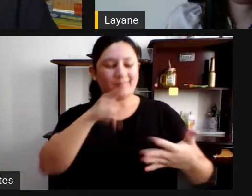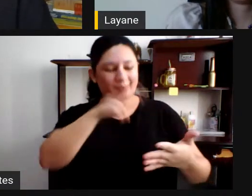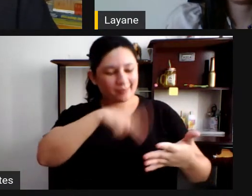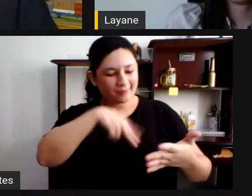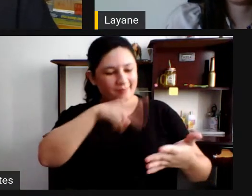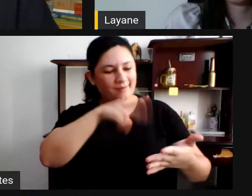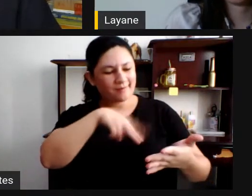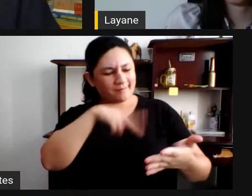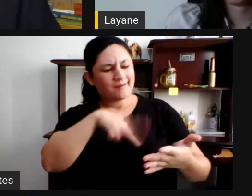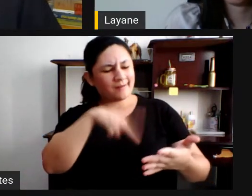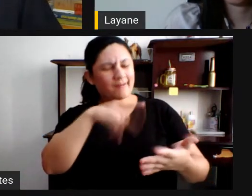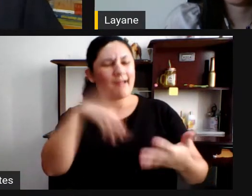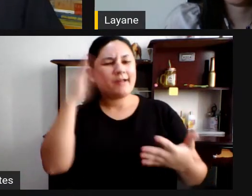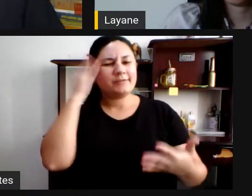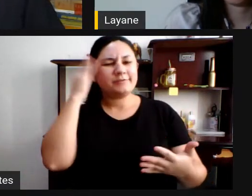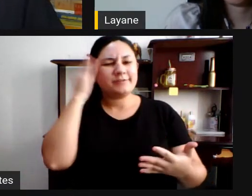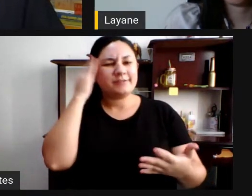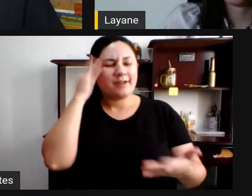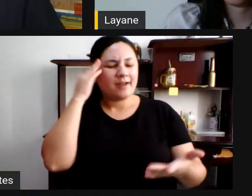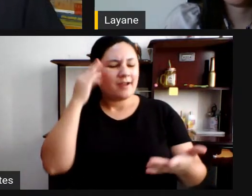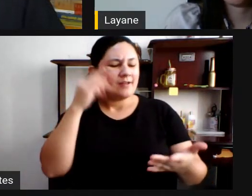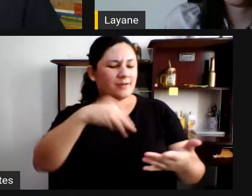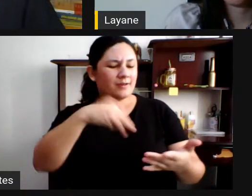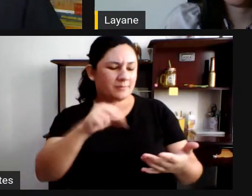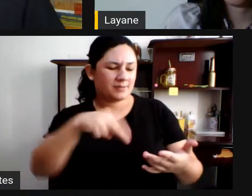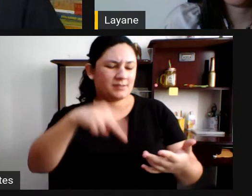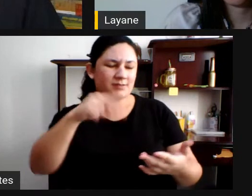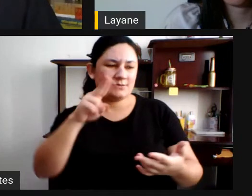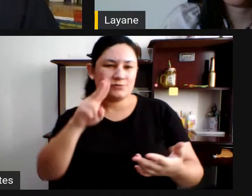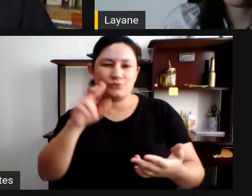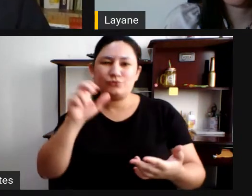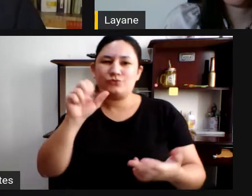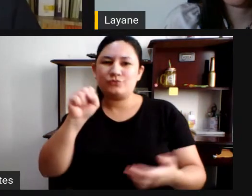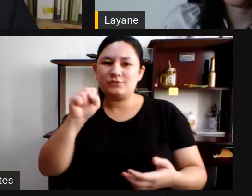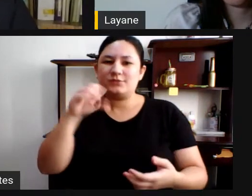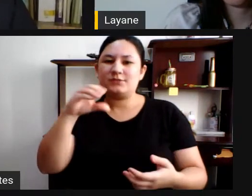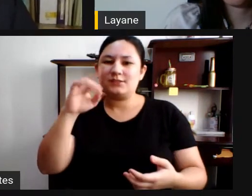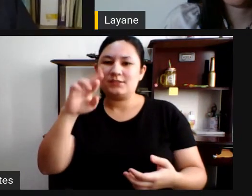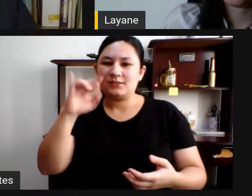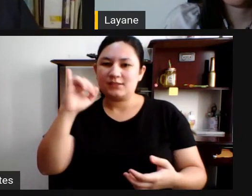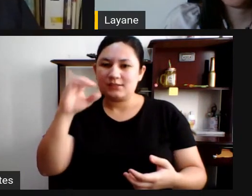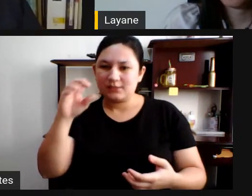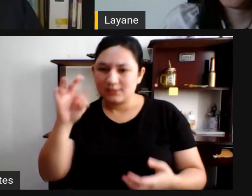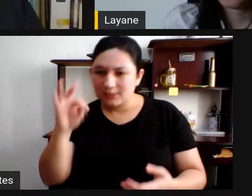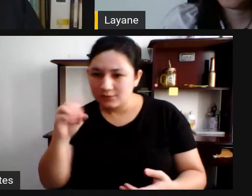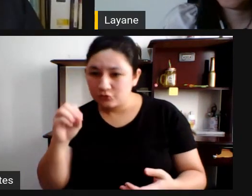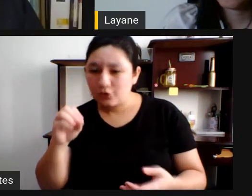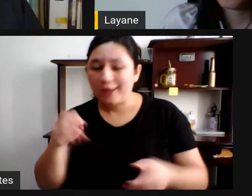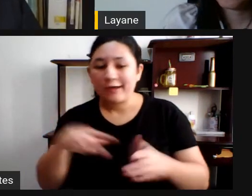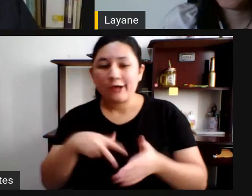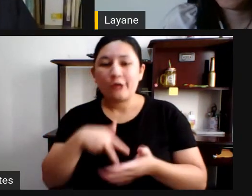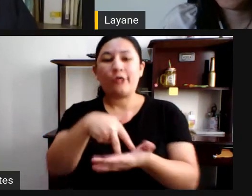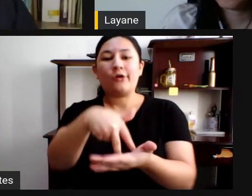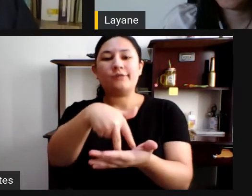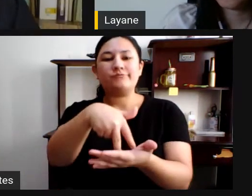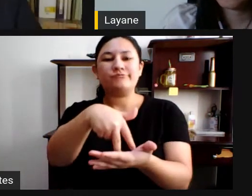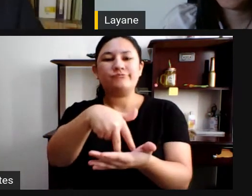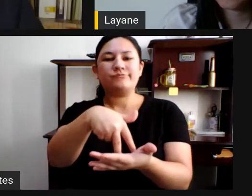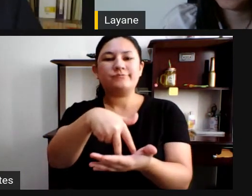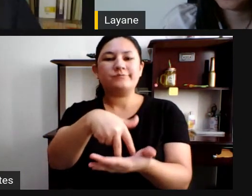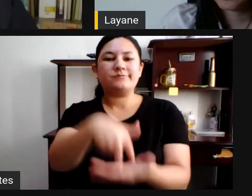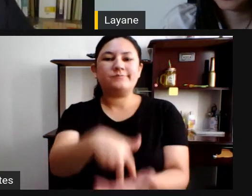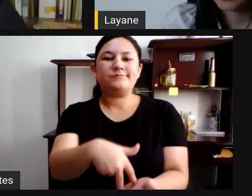te te colocar ele vai te colocar numa outra posição de leitor você vai ter que sair da posição de uma leitura linear